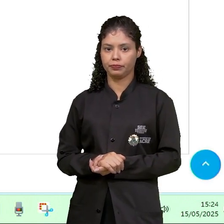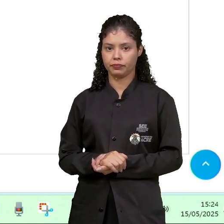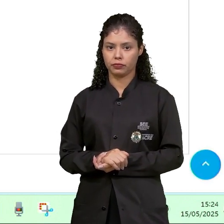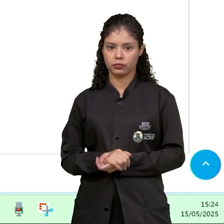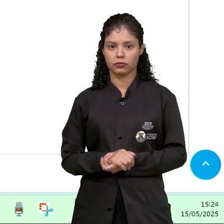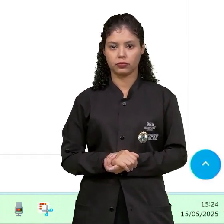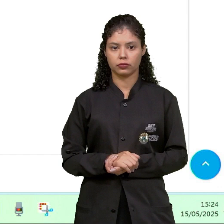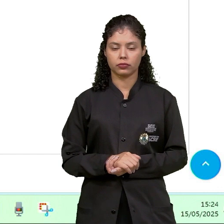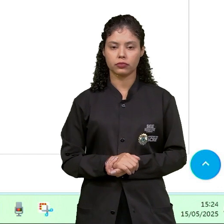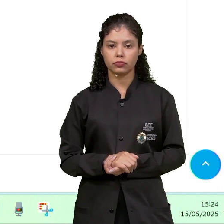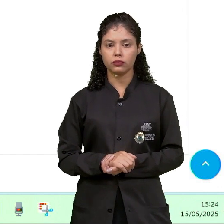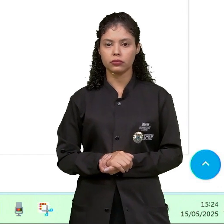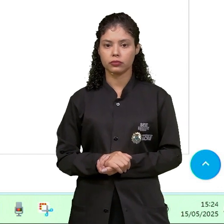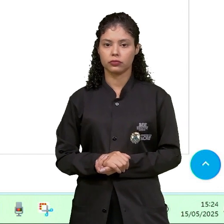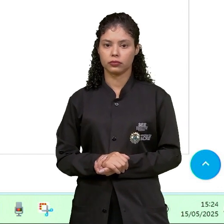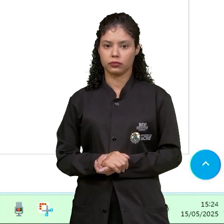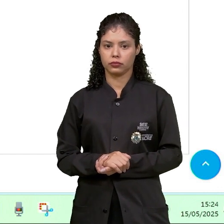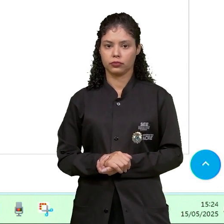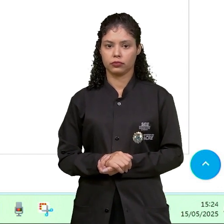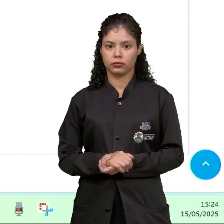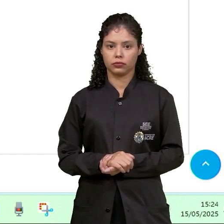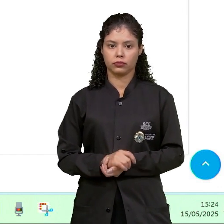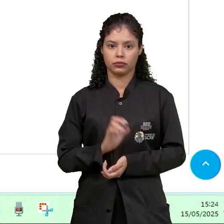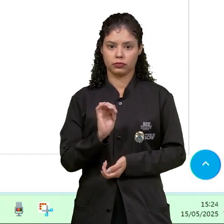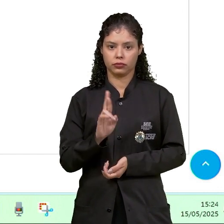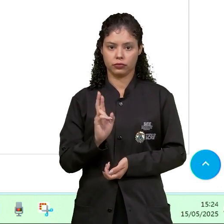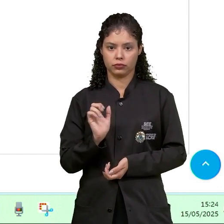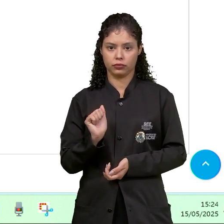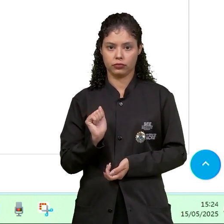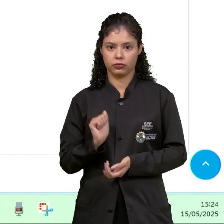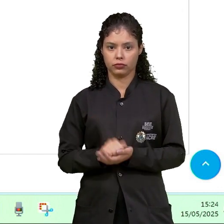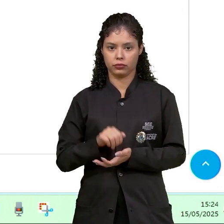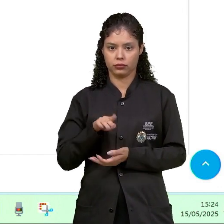com ele até aqui embaixo, vou colocar aqui, ó.